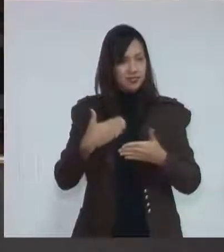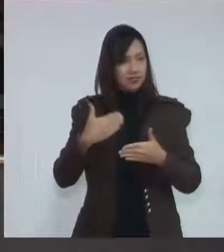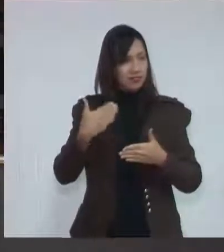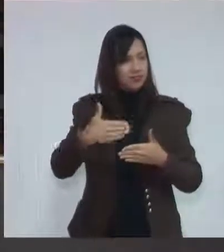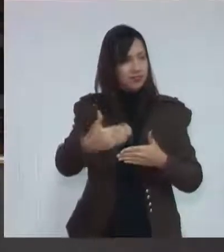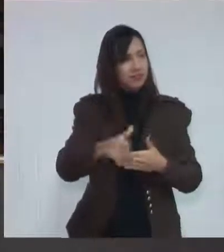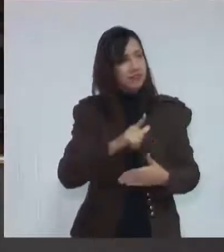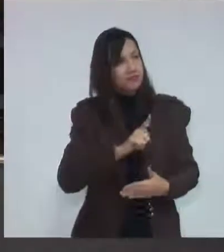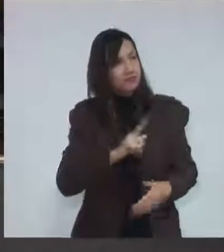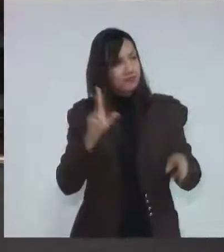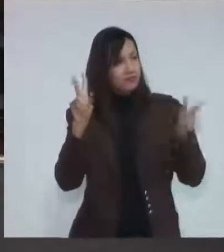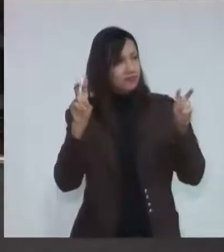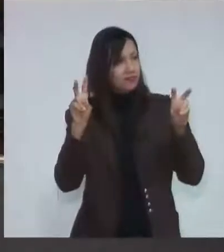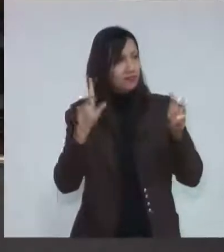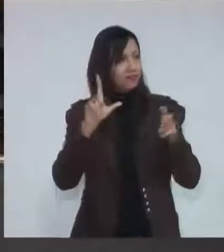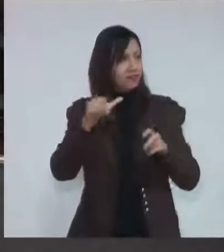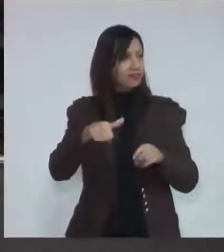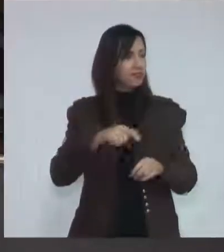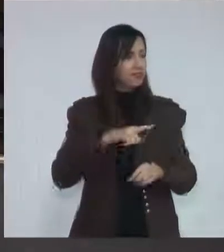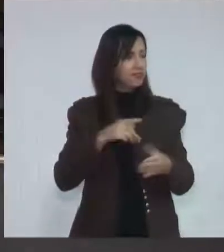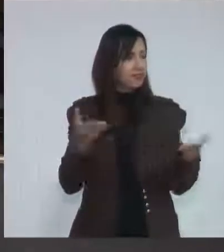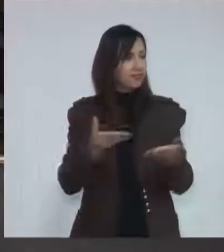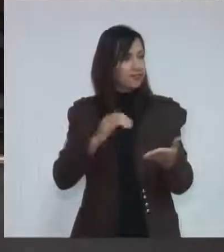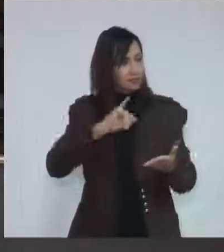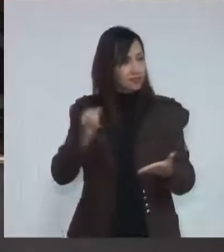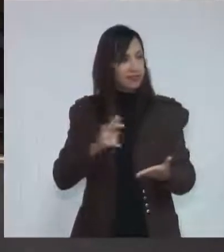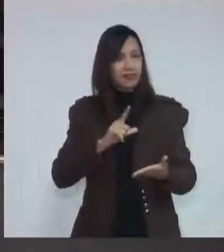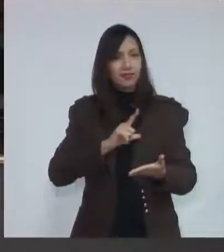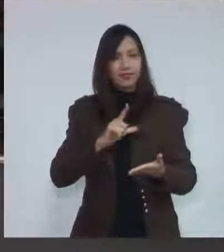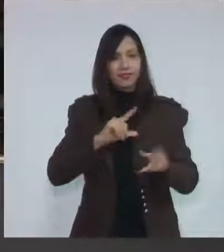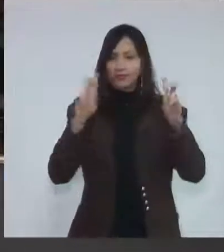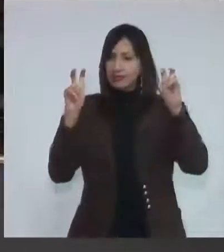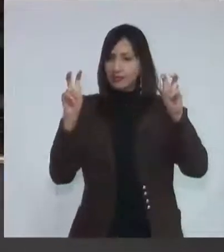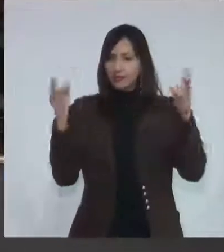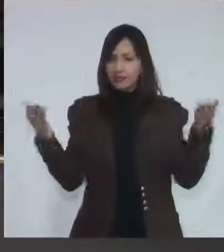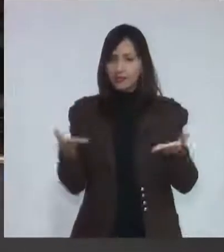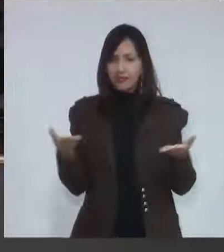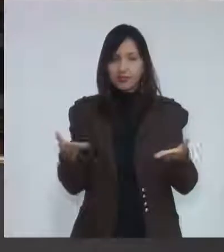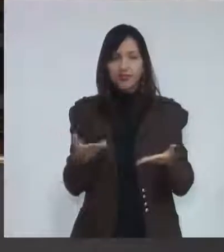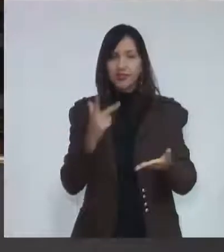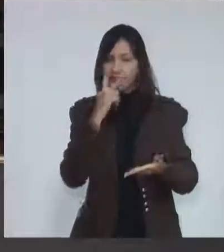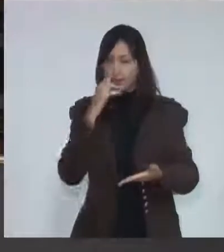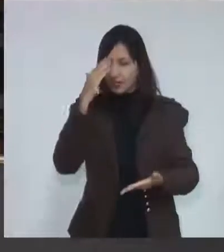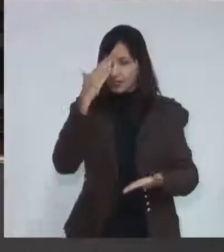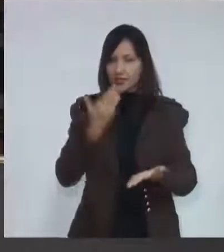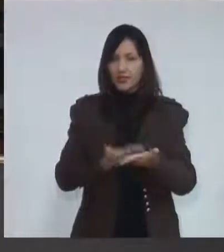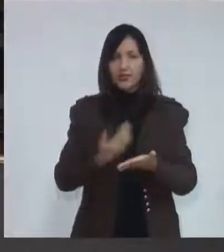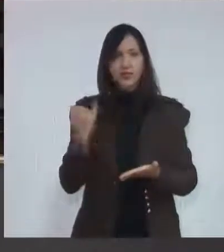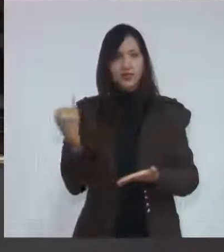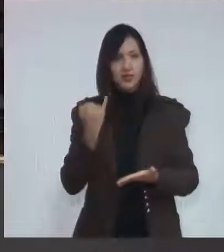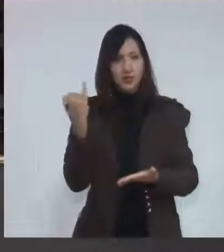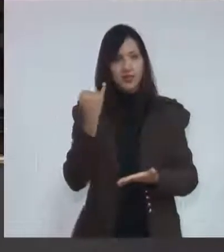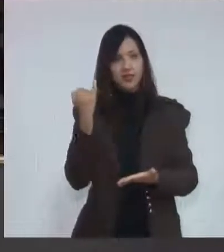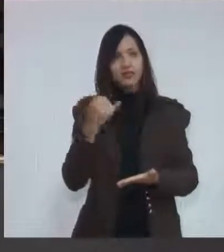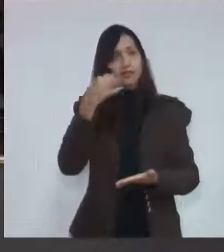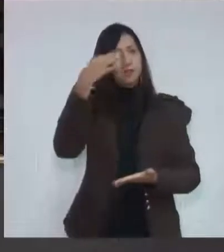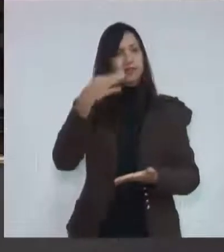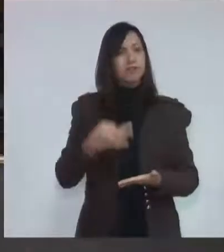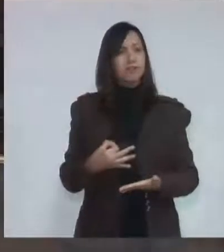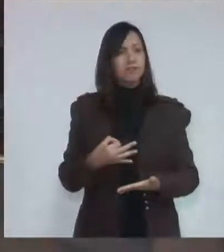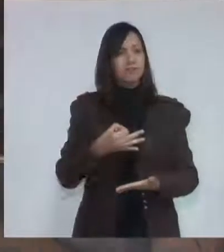sequência falando a respeito posteriormente, mas já que o assunto entrou em pauta agora, eu acho importante me